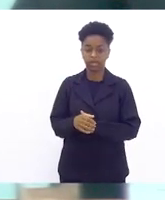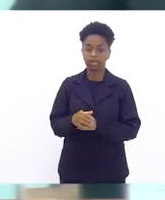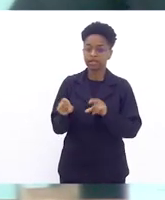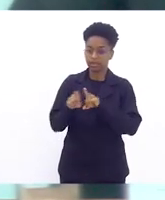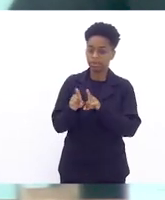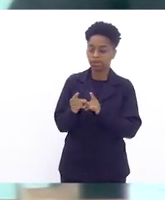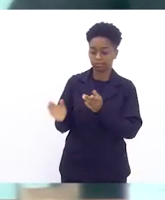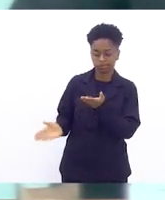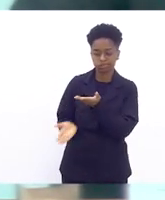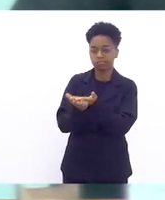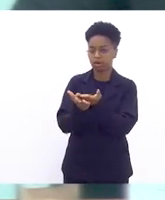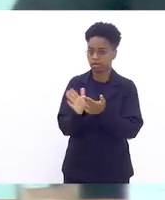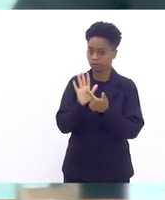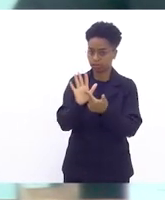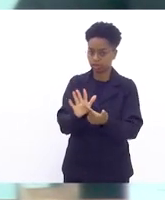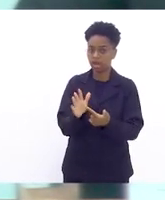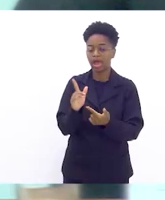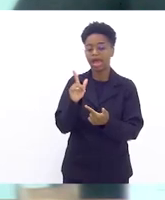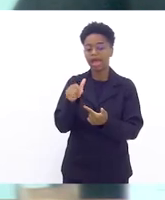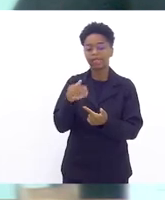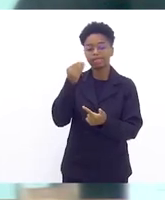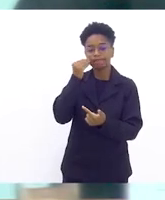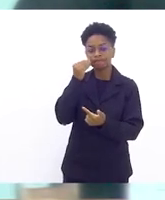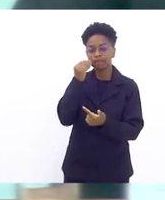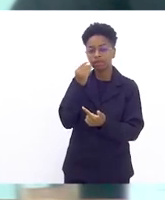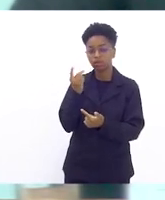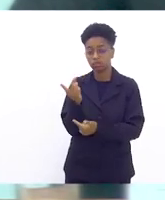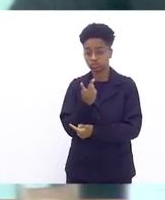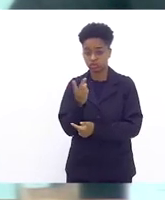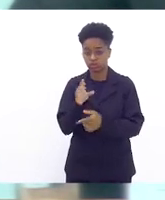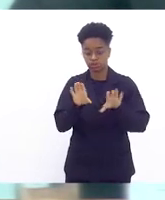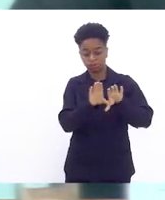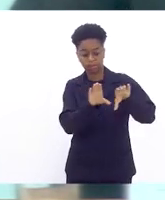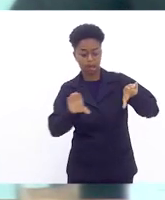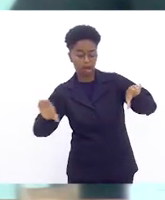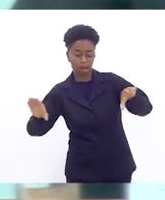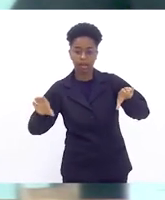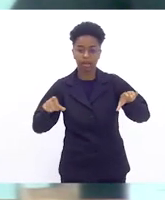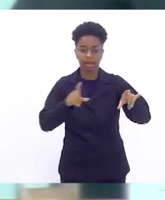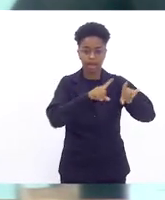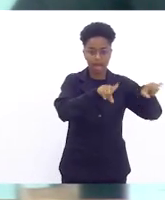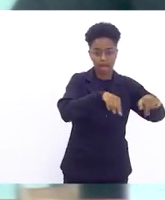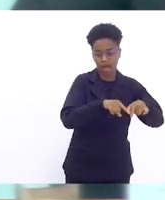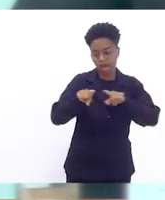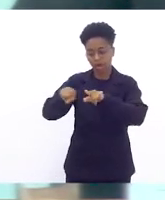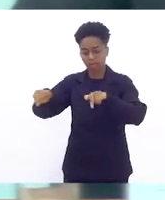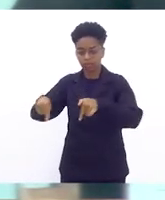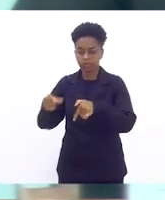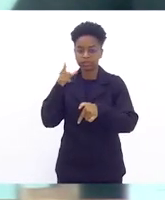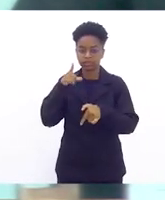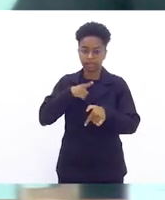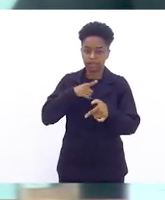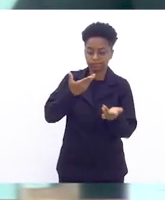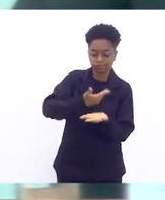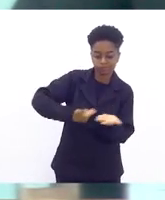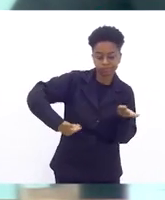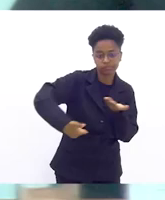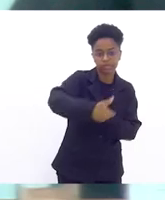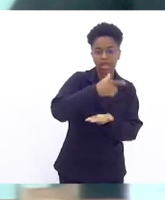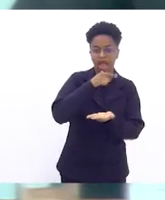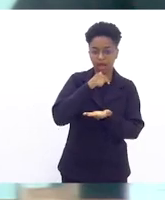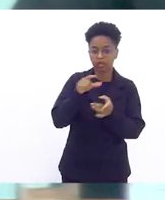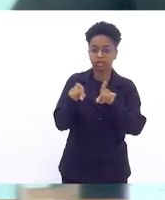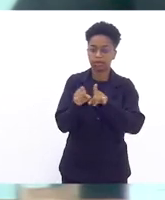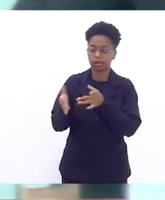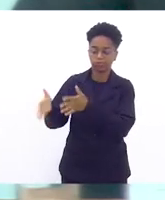mesa que aí você teria as duas extremidades das duas Lagoas recebendo fazendo troca hídrica com o mar e